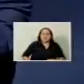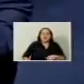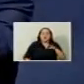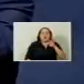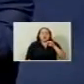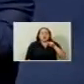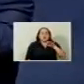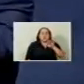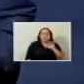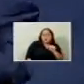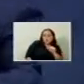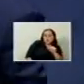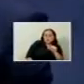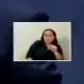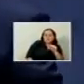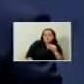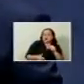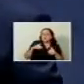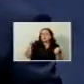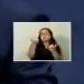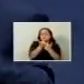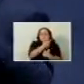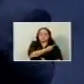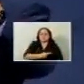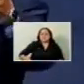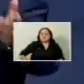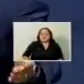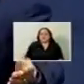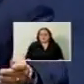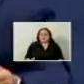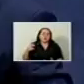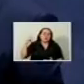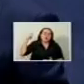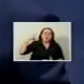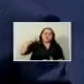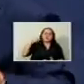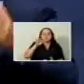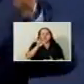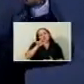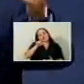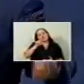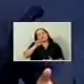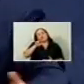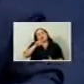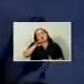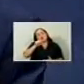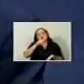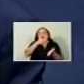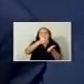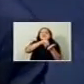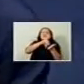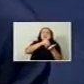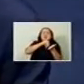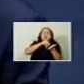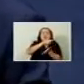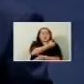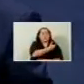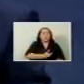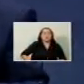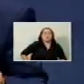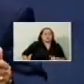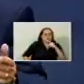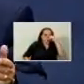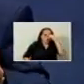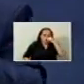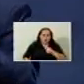Tuma, vice-presidente dessa casa, o vereador, então vereador Floriano Pesaro, hoje secretário do governador Alckmin,